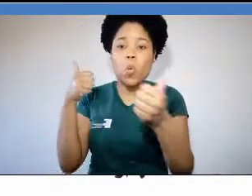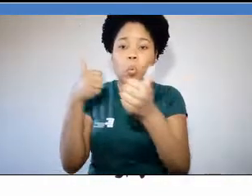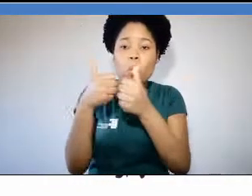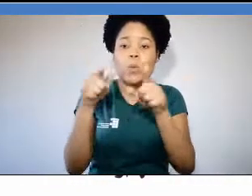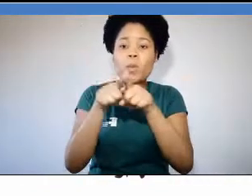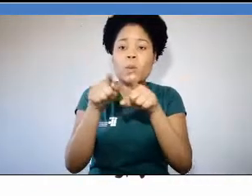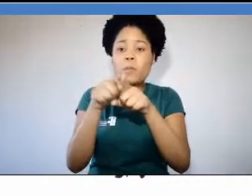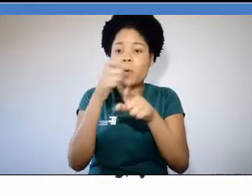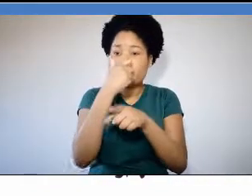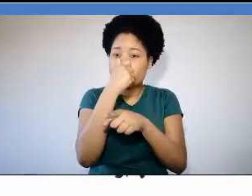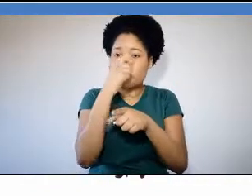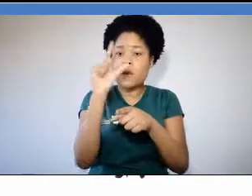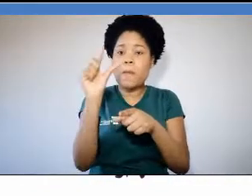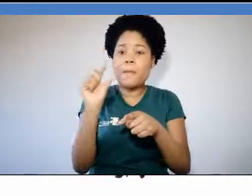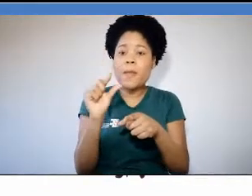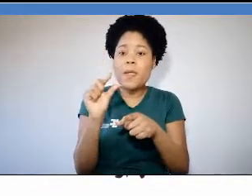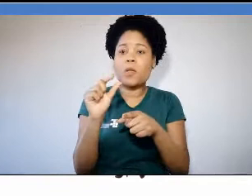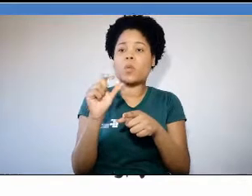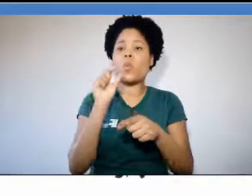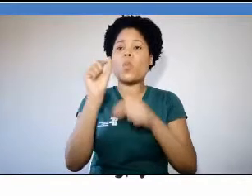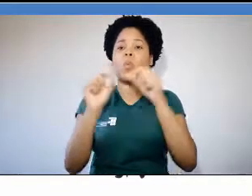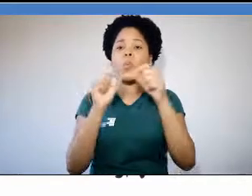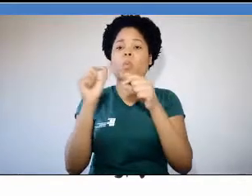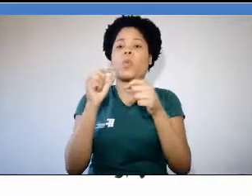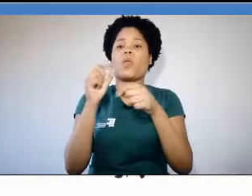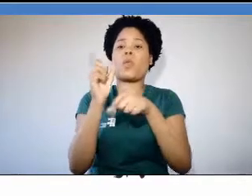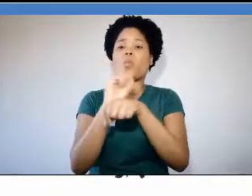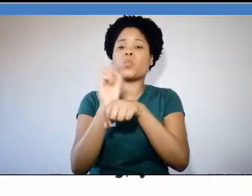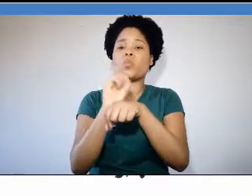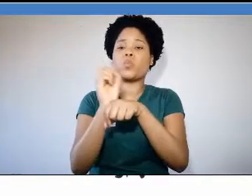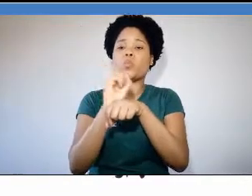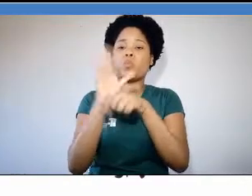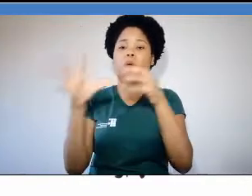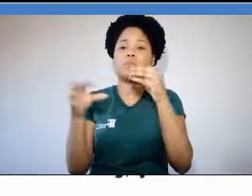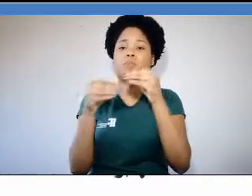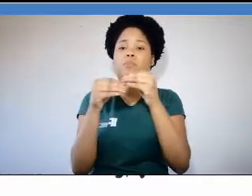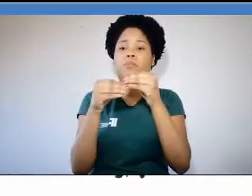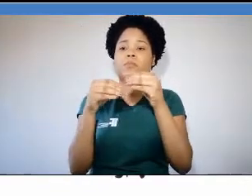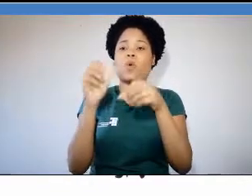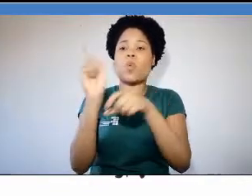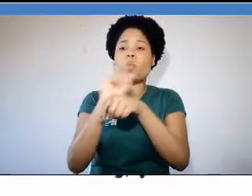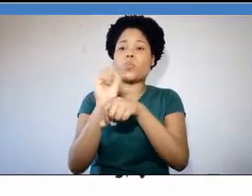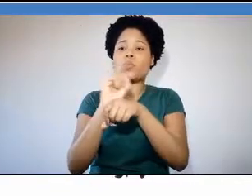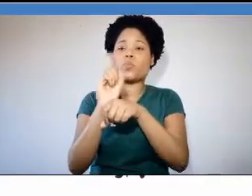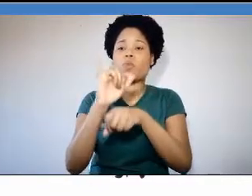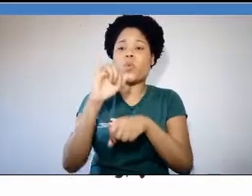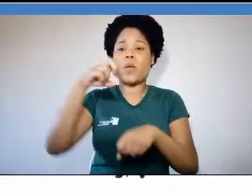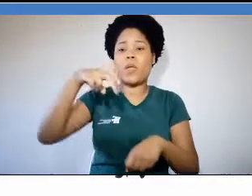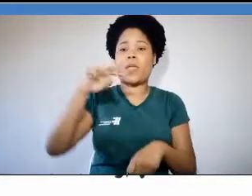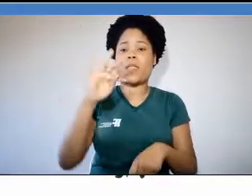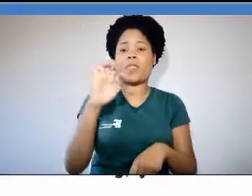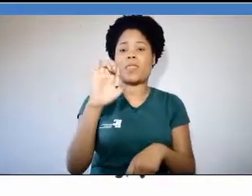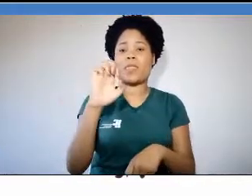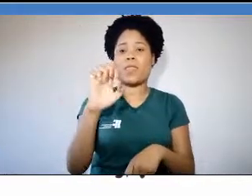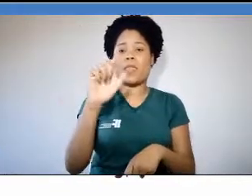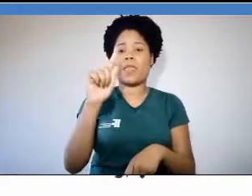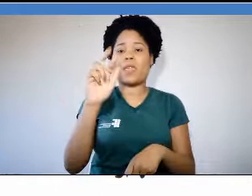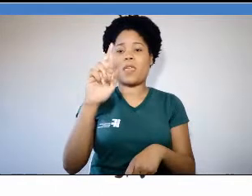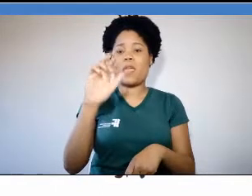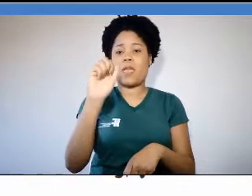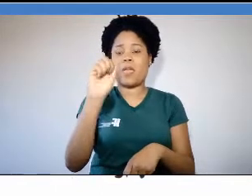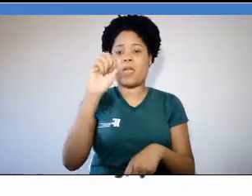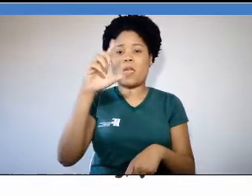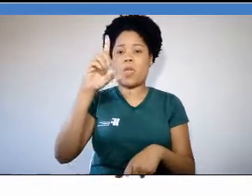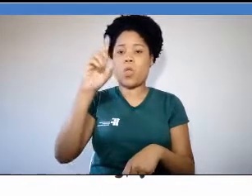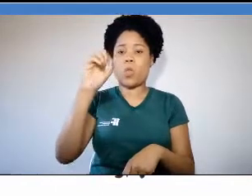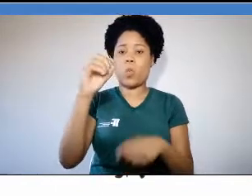menos congestionados. E o que é o roteador integrado? Bem, o roteador integrado é o equipamento que faz